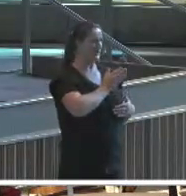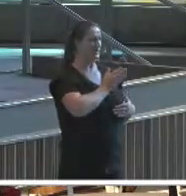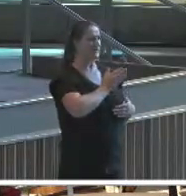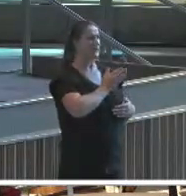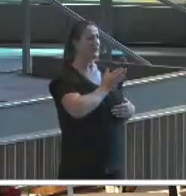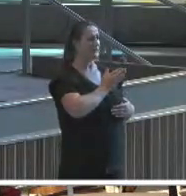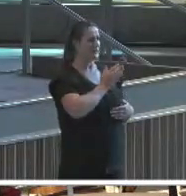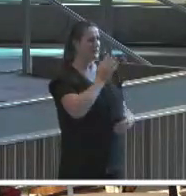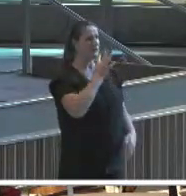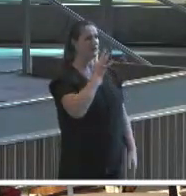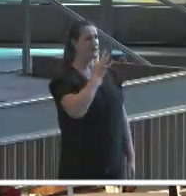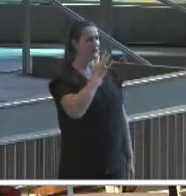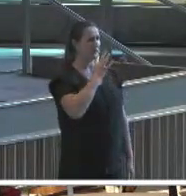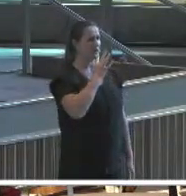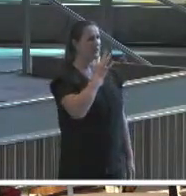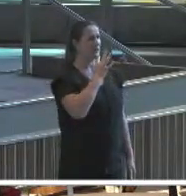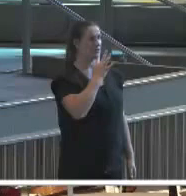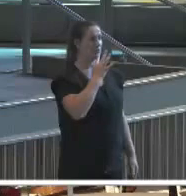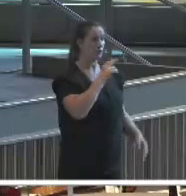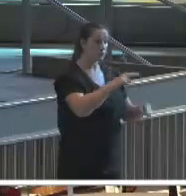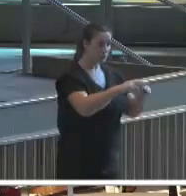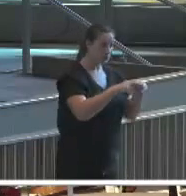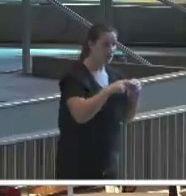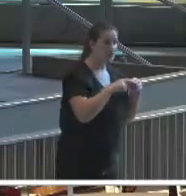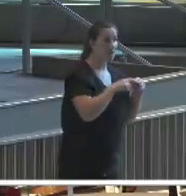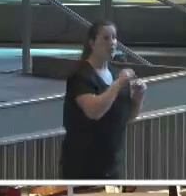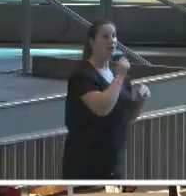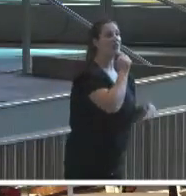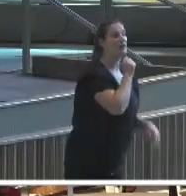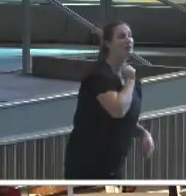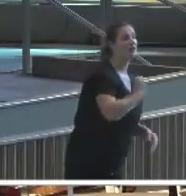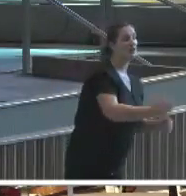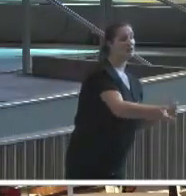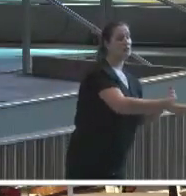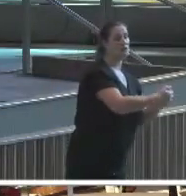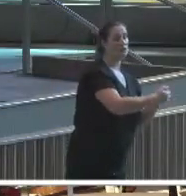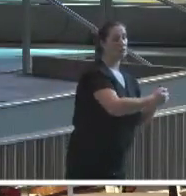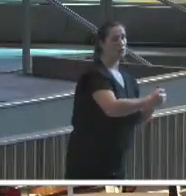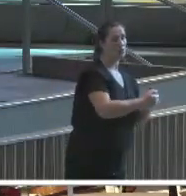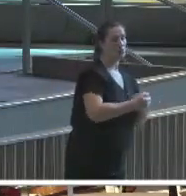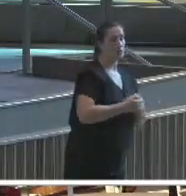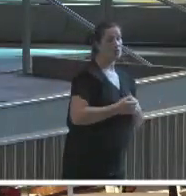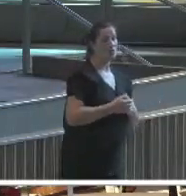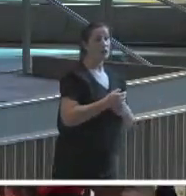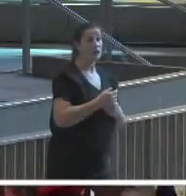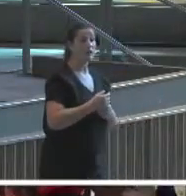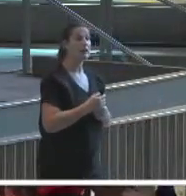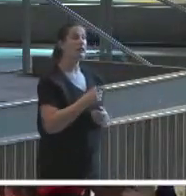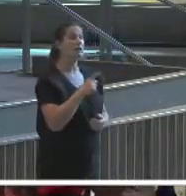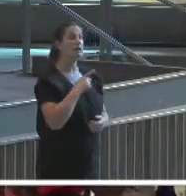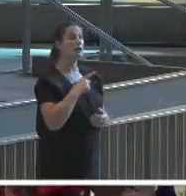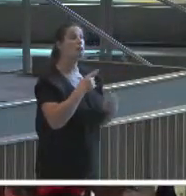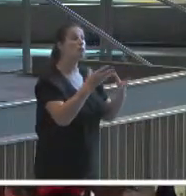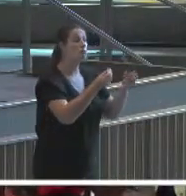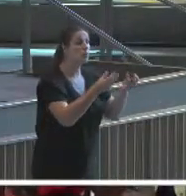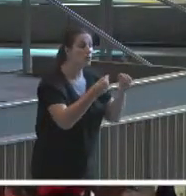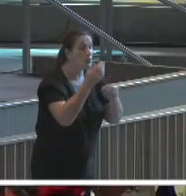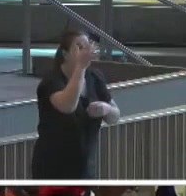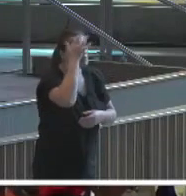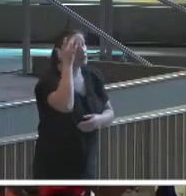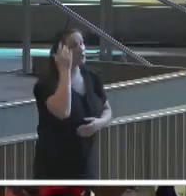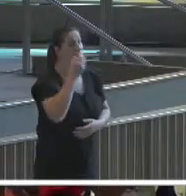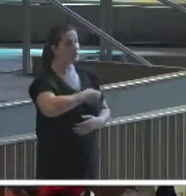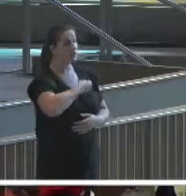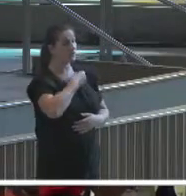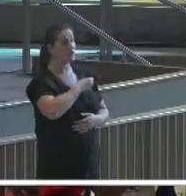Por isso ele escondeu. E tem muita gente vivendo uma vida dupla.